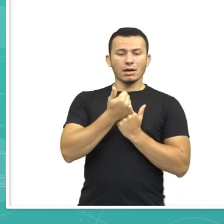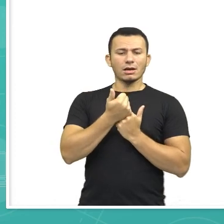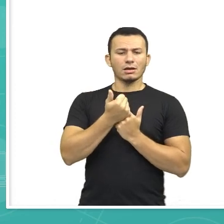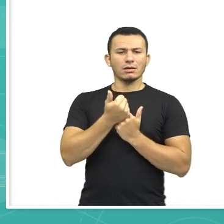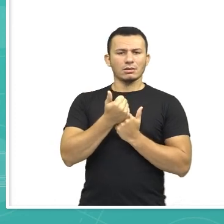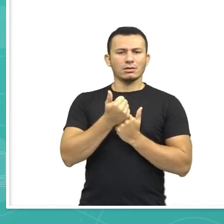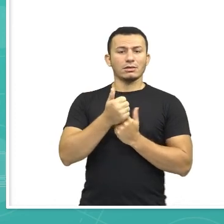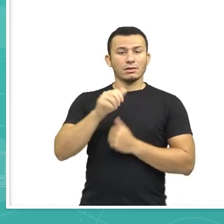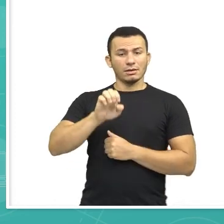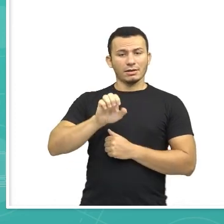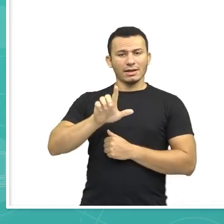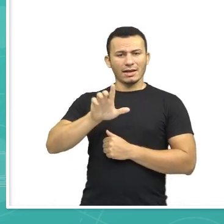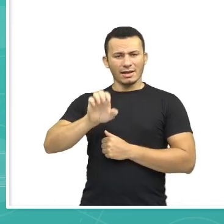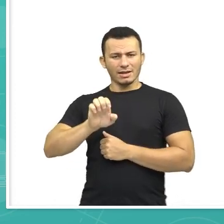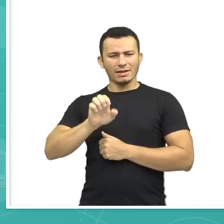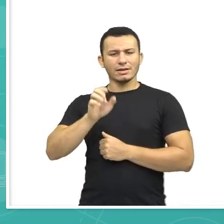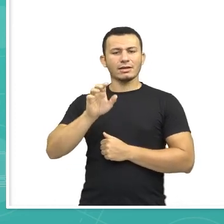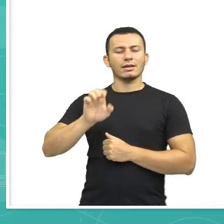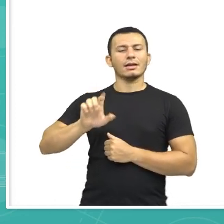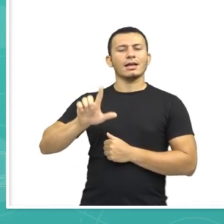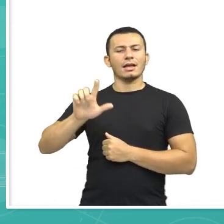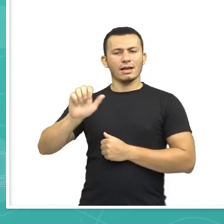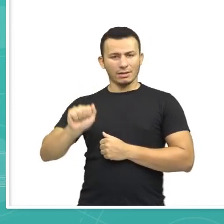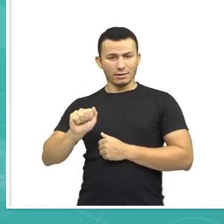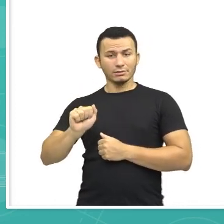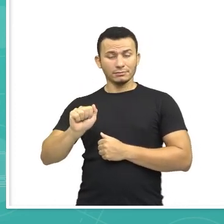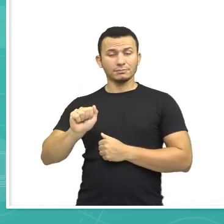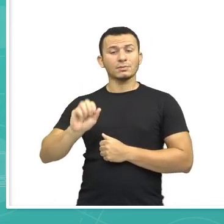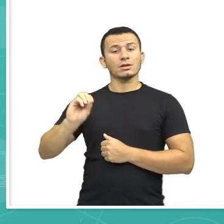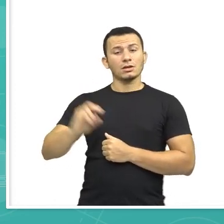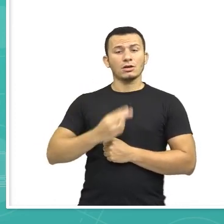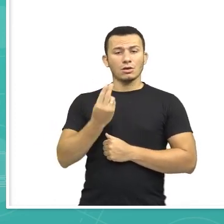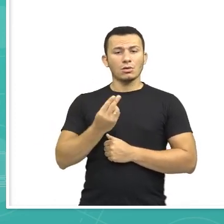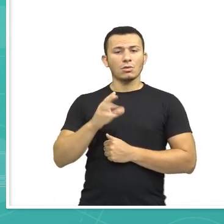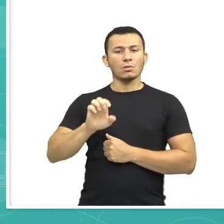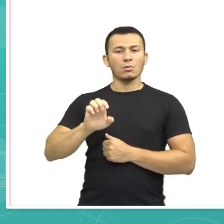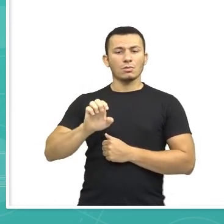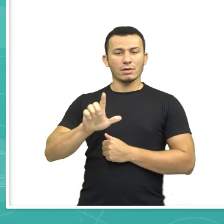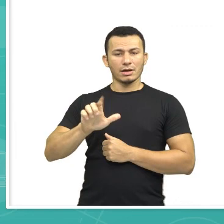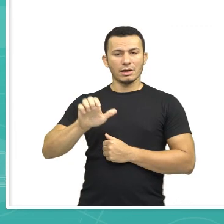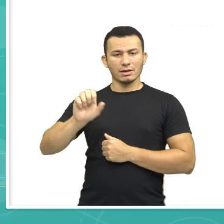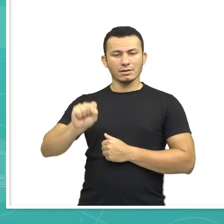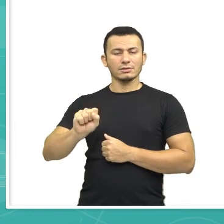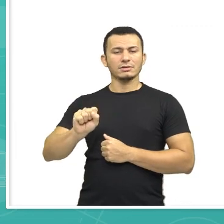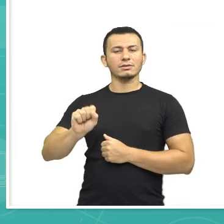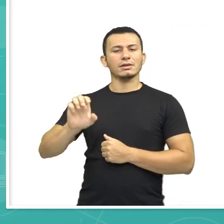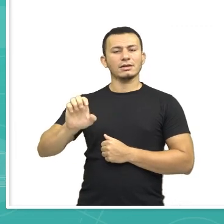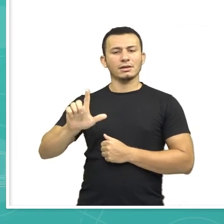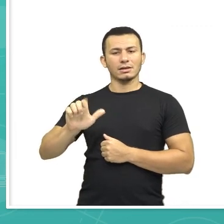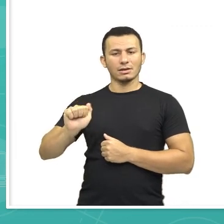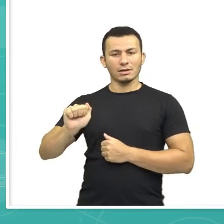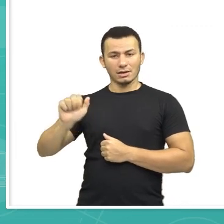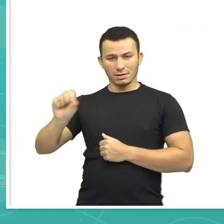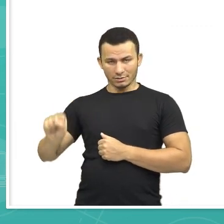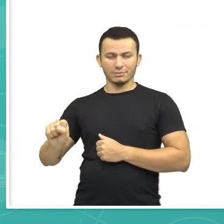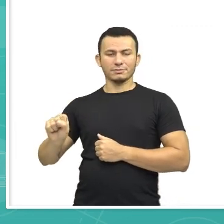destacadas pelo pronome ele, ela, ou eles, ou elas. Muito bem, aí